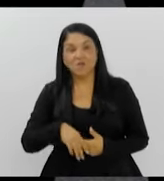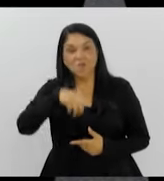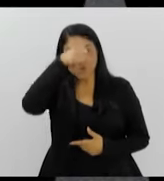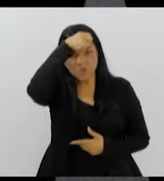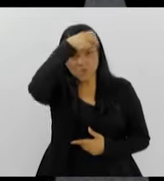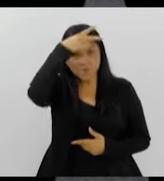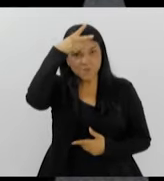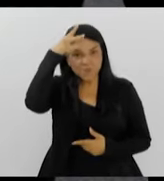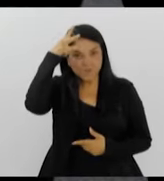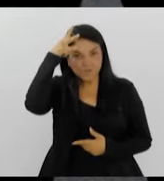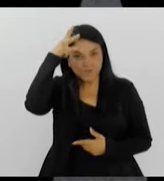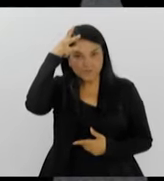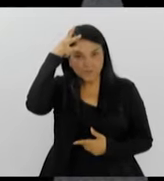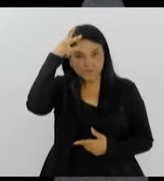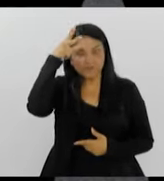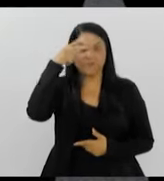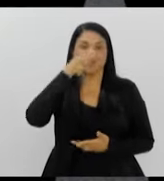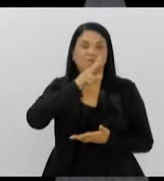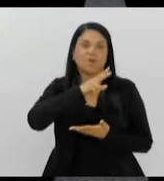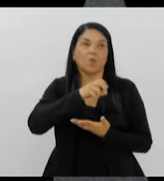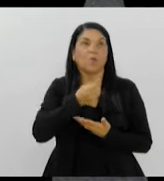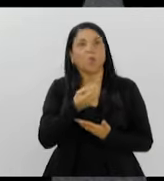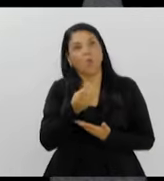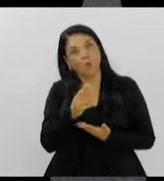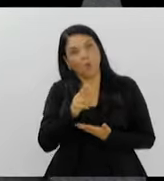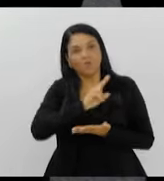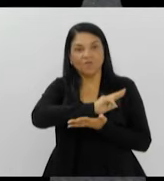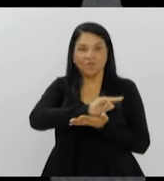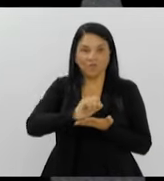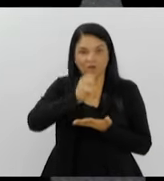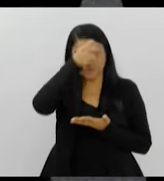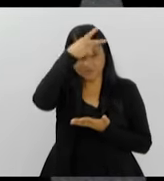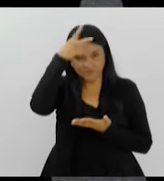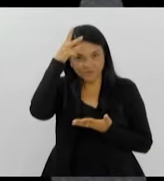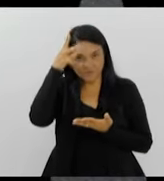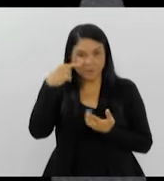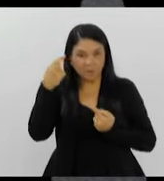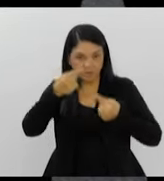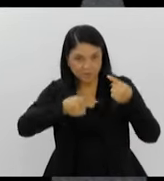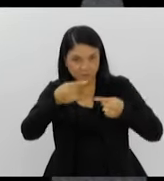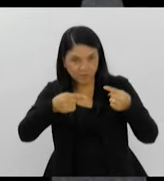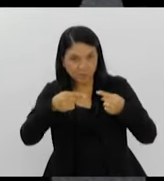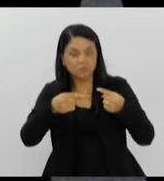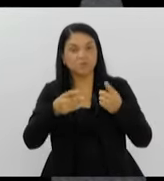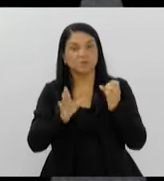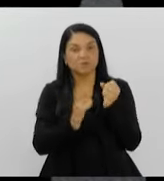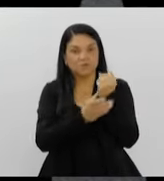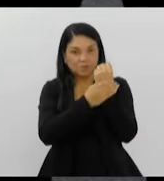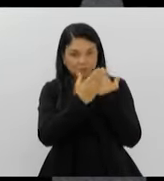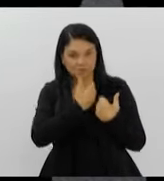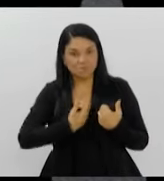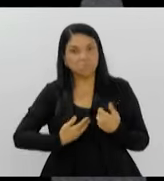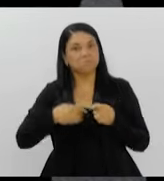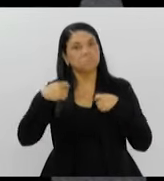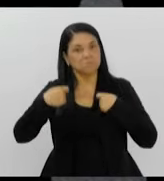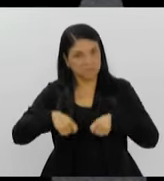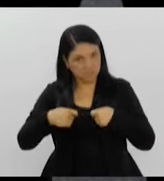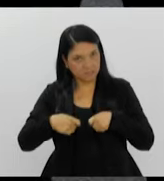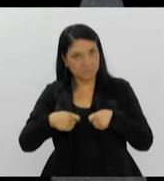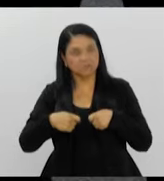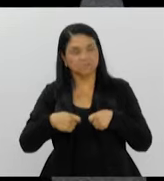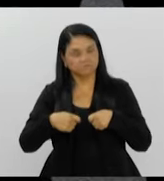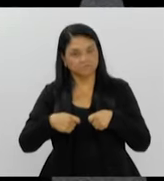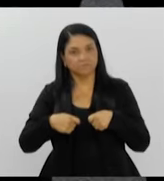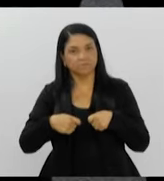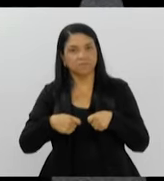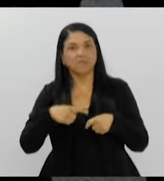ou os prefeitos podem interagir com o debate de Segurança Pública podem devem devem